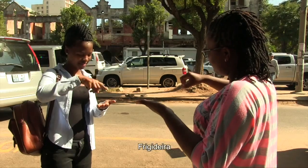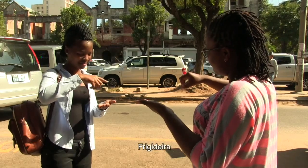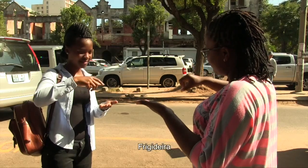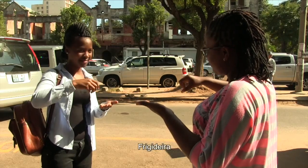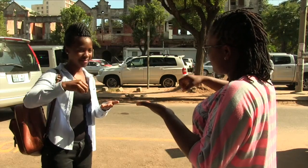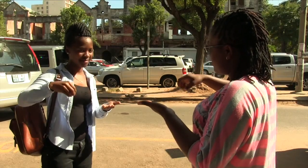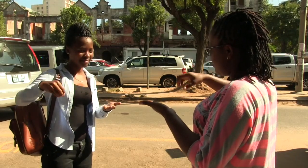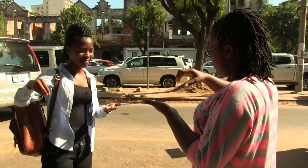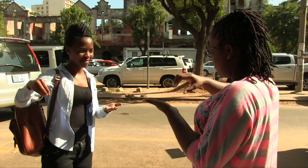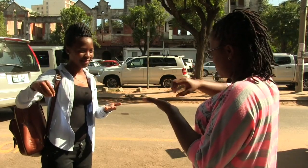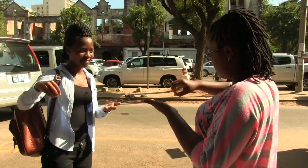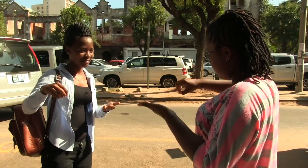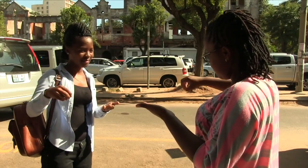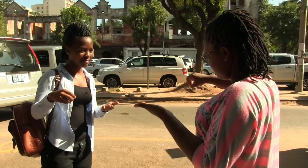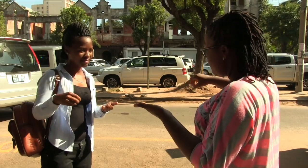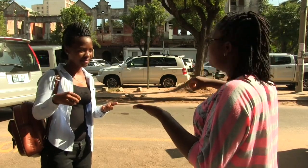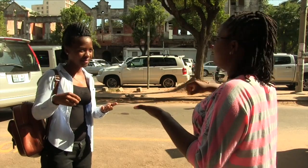Frisdeira.